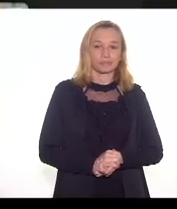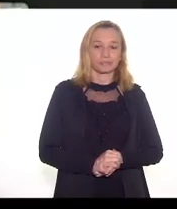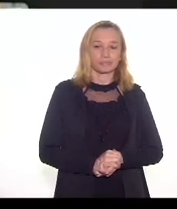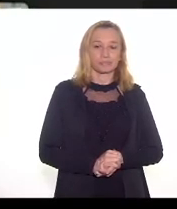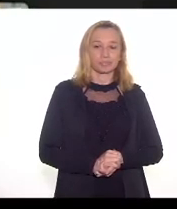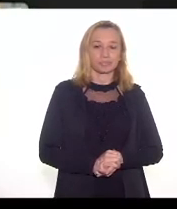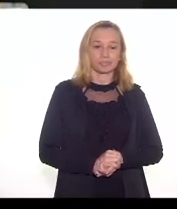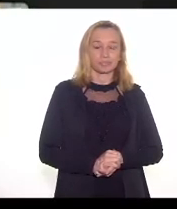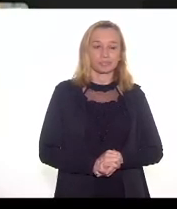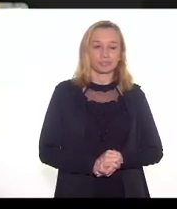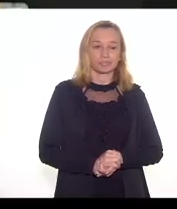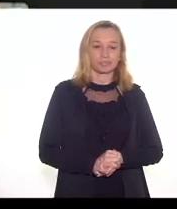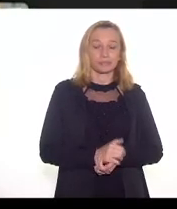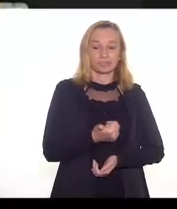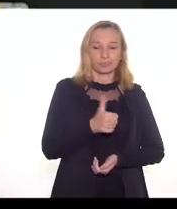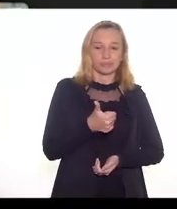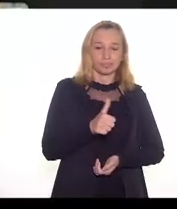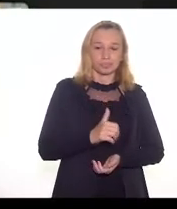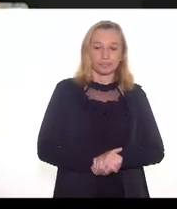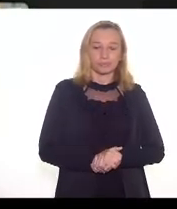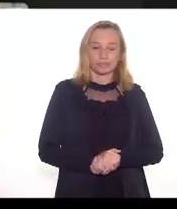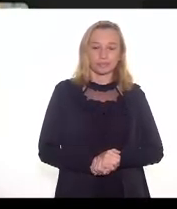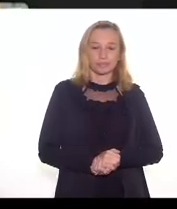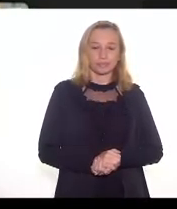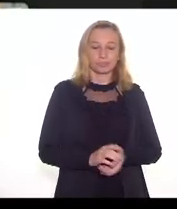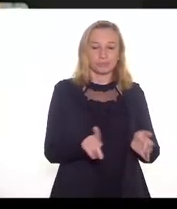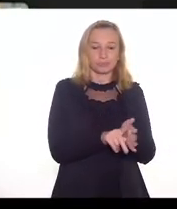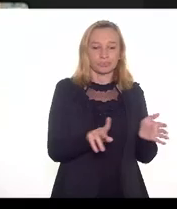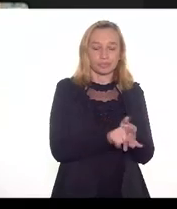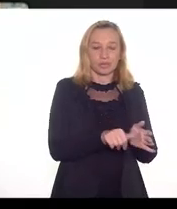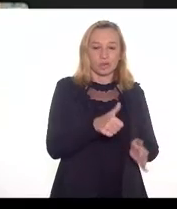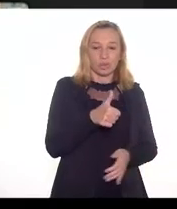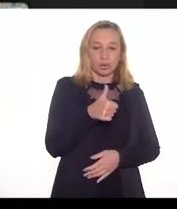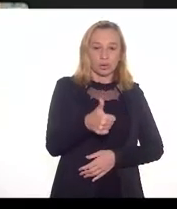Acabou de cair na internet. 11. Projeto de lei